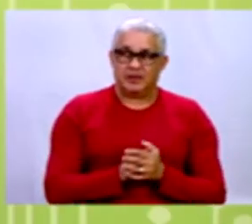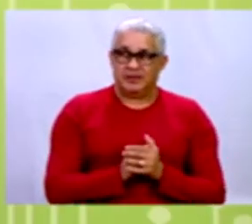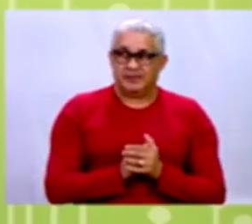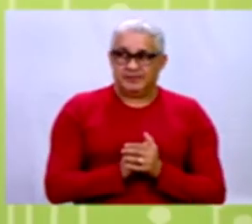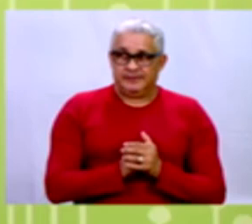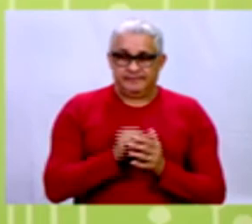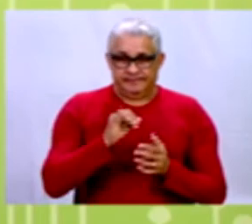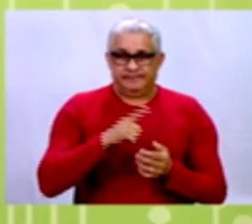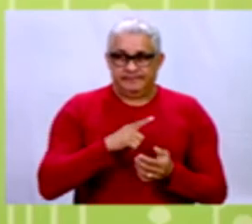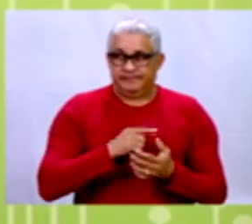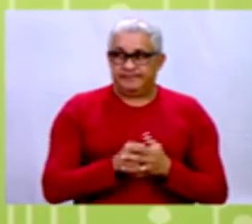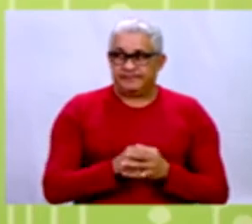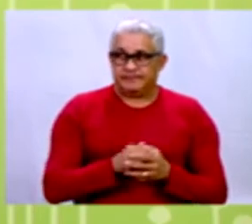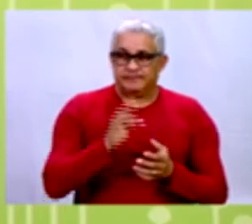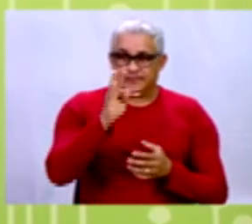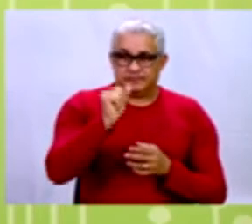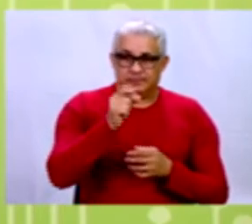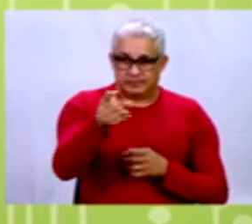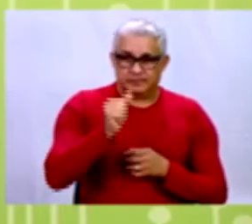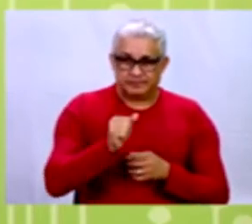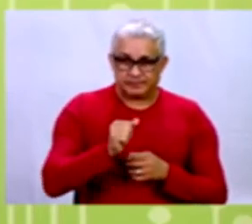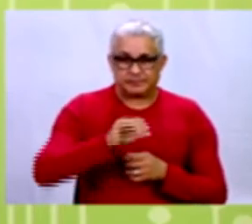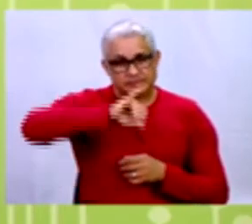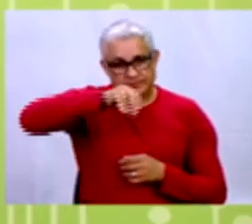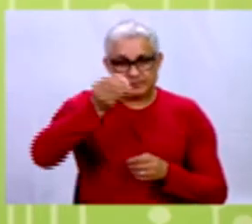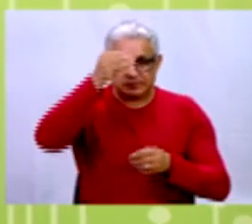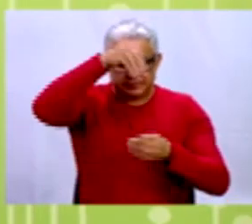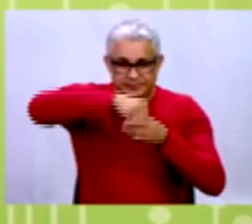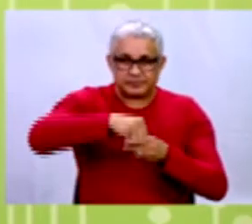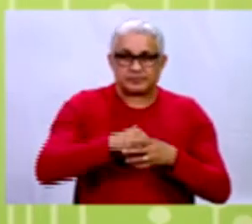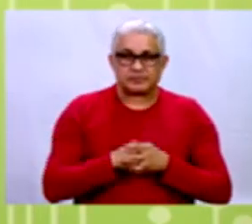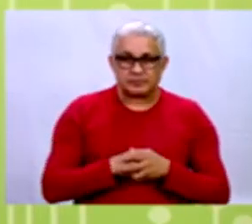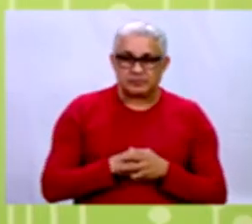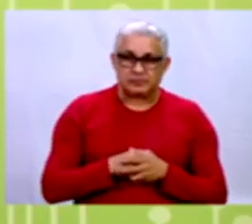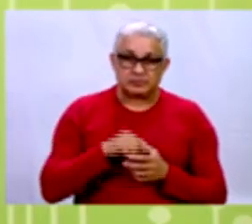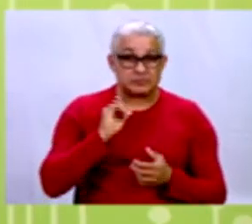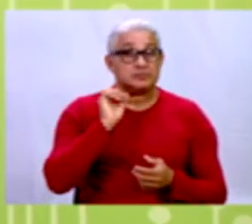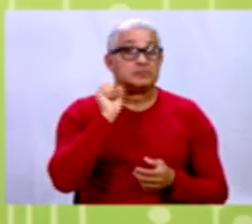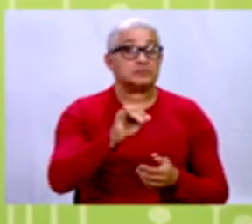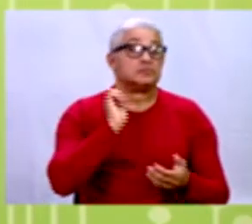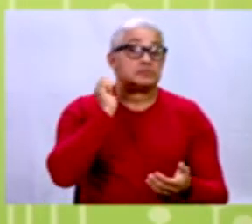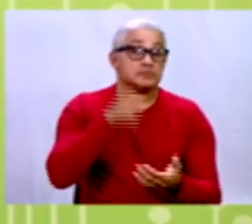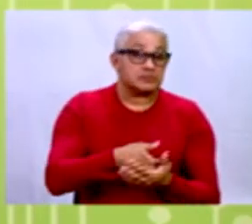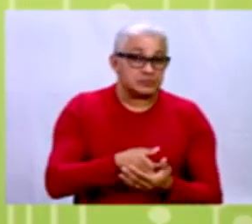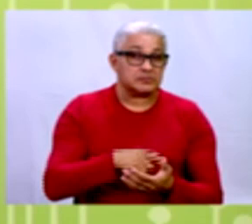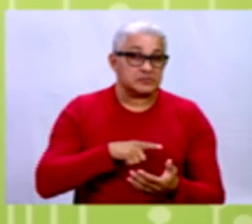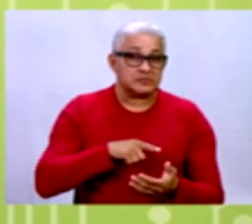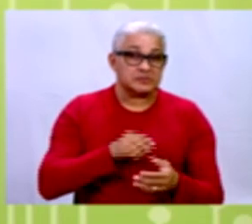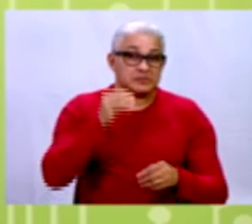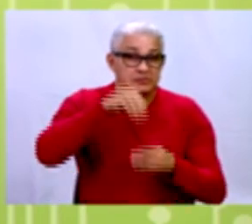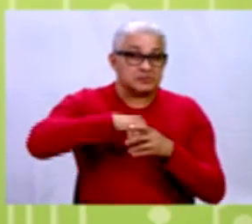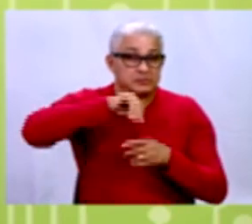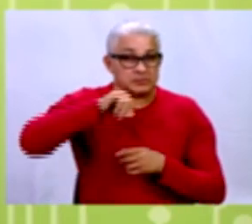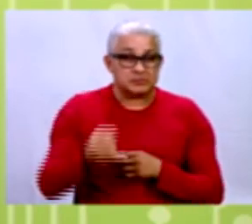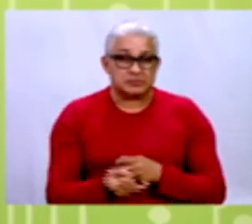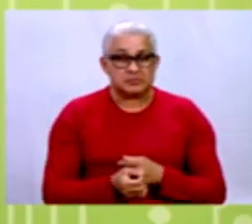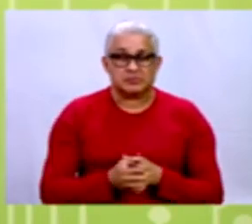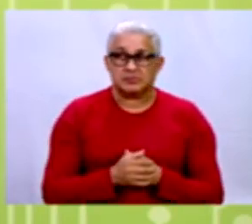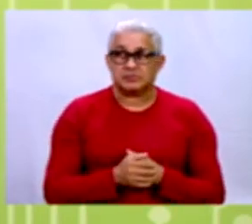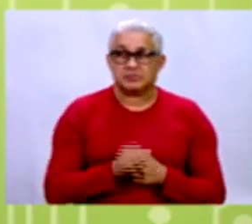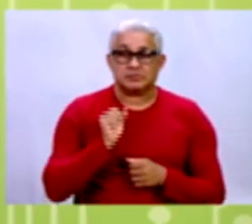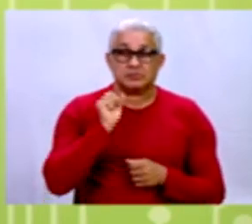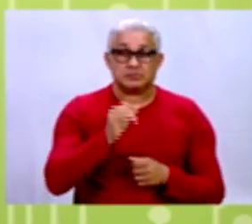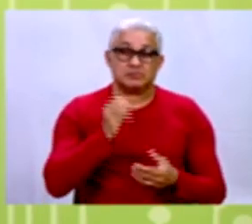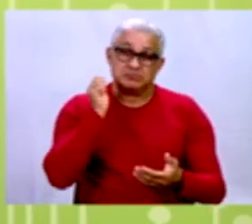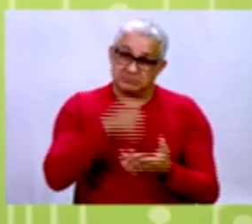caso, essa taxa de juros embutidas e vocês, e se for à vista? No caso, se tem juros embutidos, se você pagar à